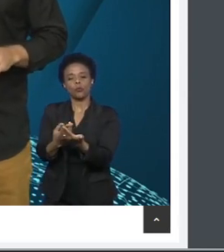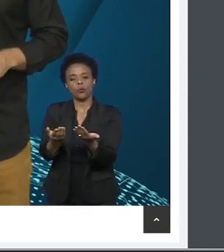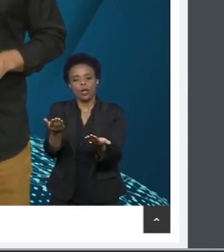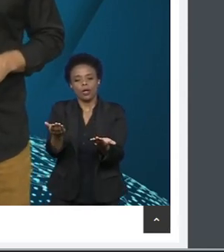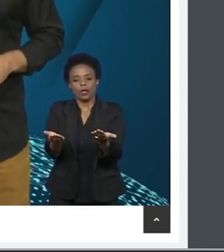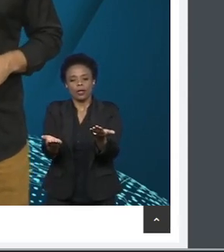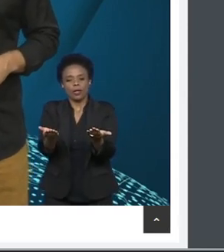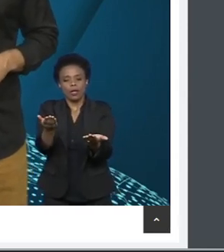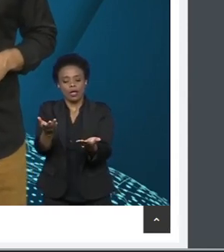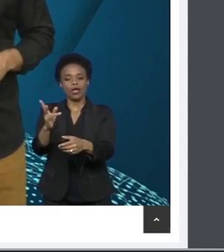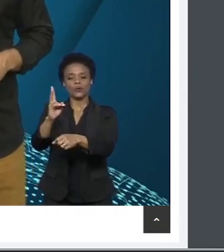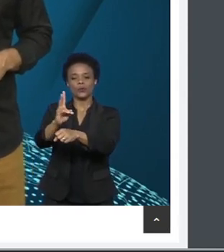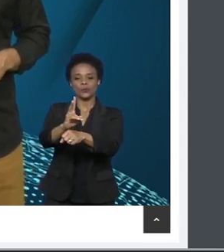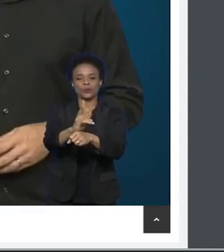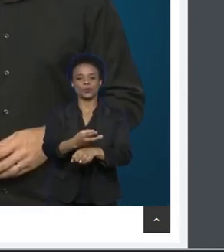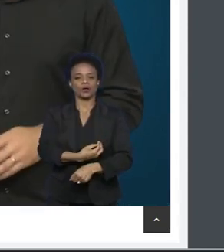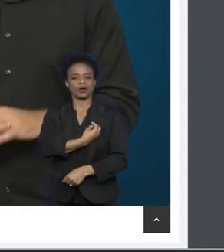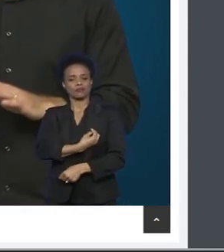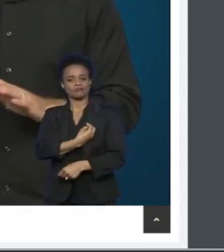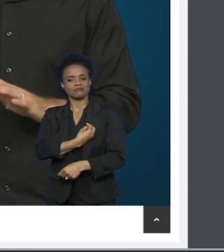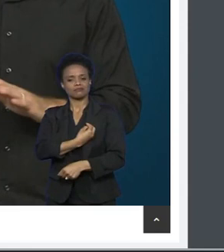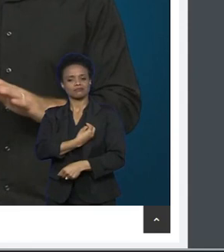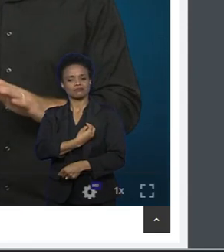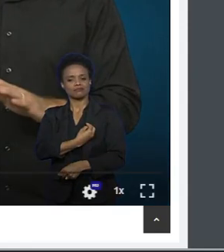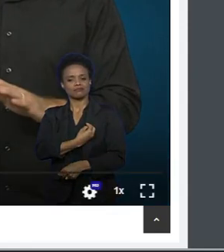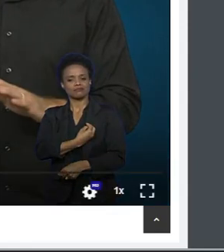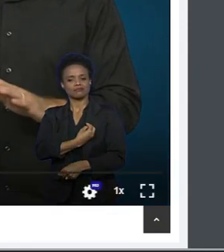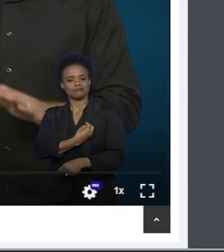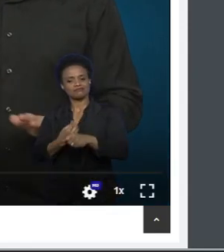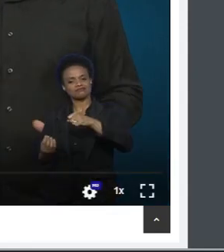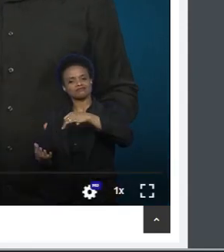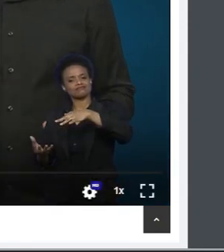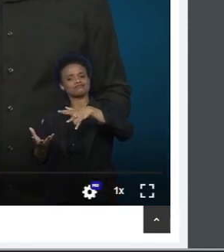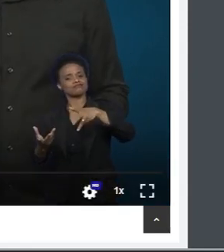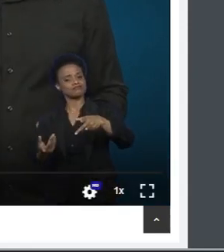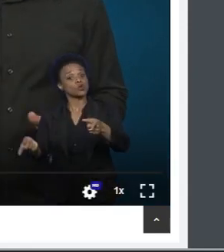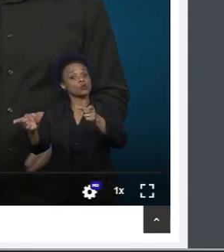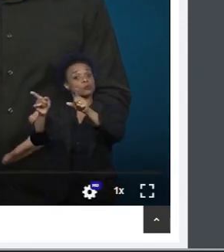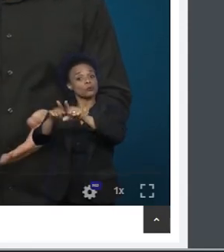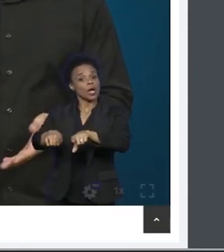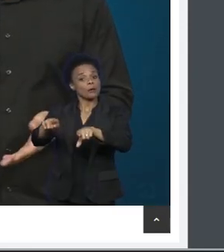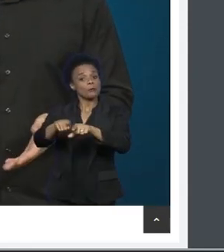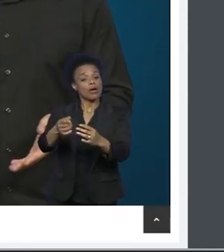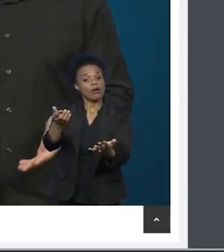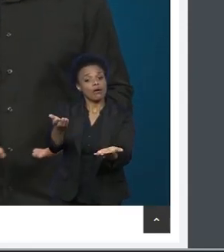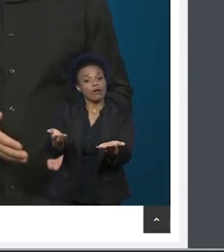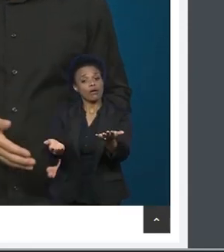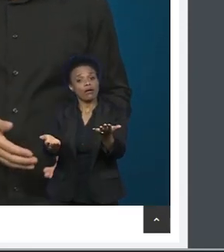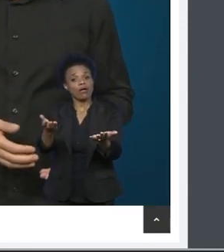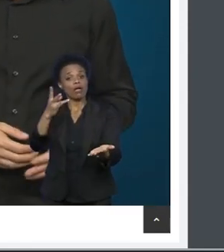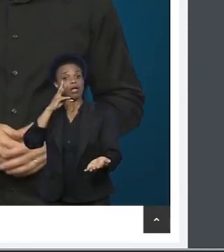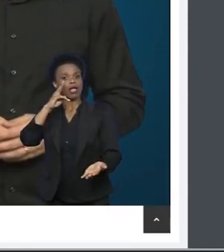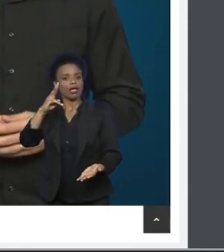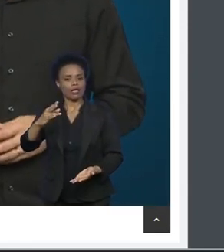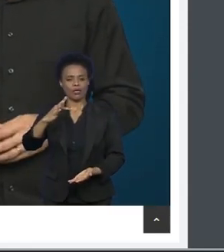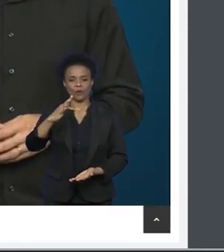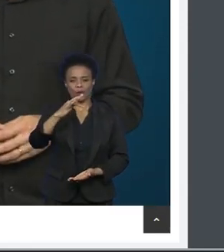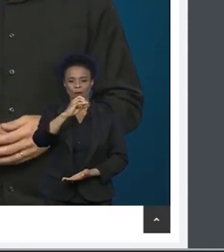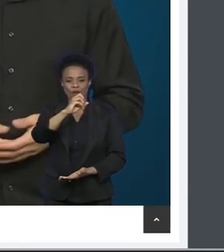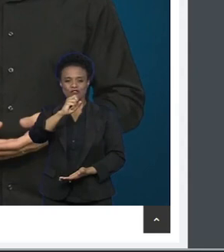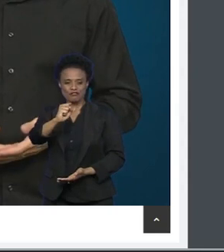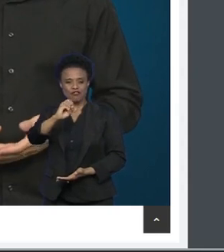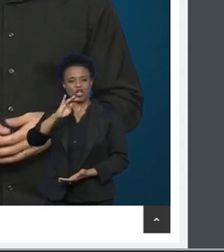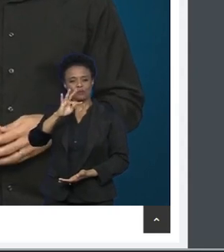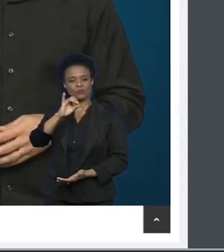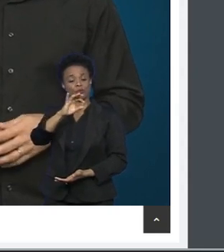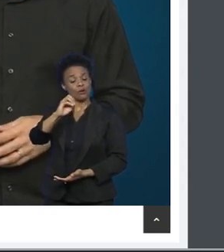a manutenção da vida terrestre. Esse mesmo equilíbrio é visto também entre o meio físico, o biótico